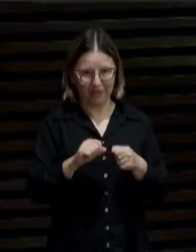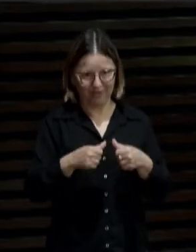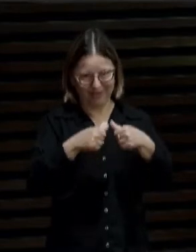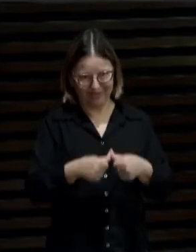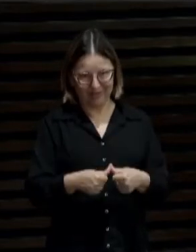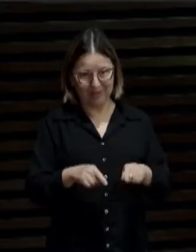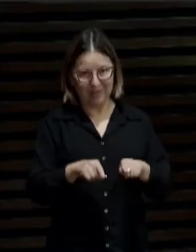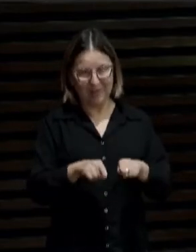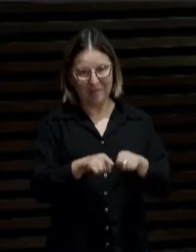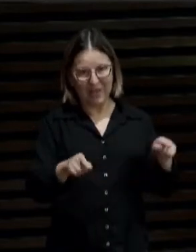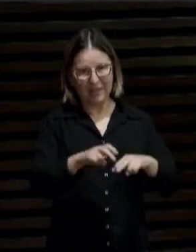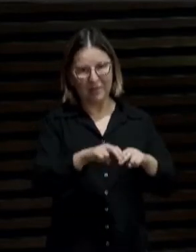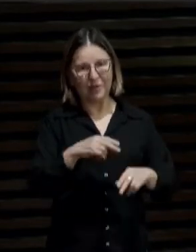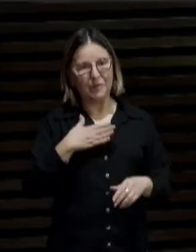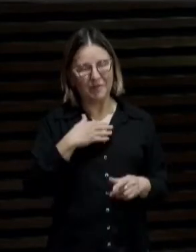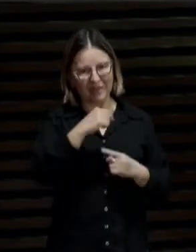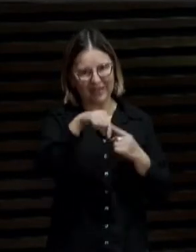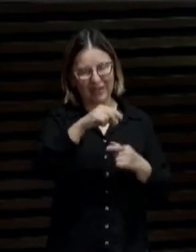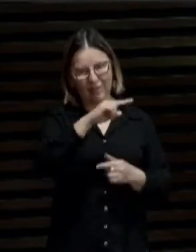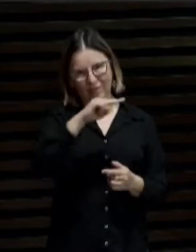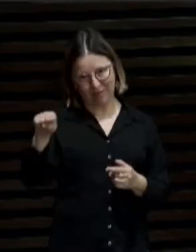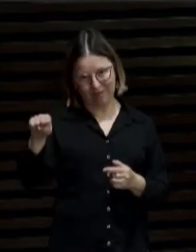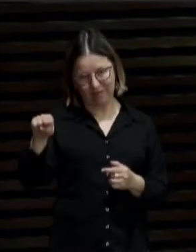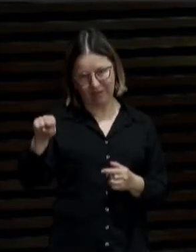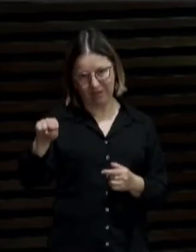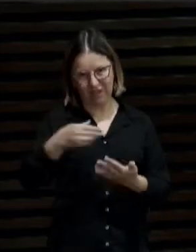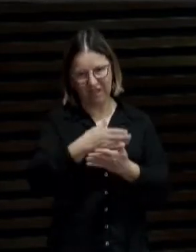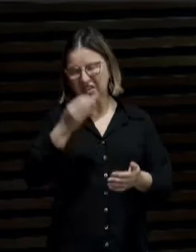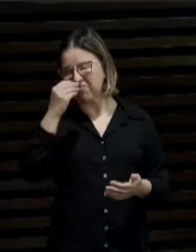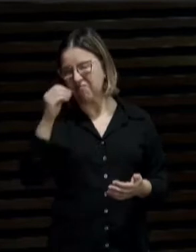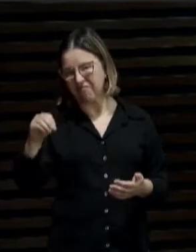nome, que profanaste entre as nações para onde fostes. Porque vocês se